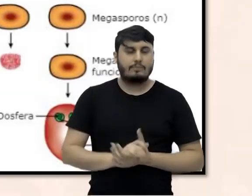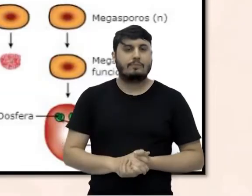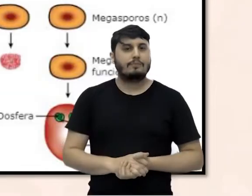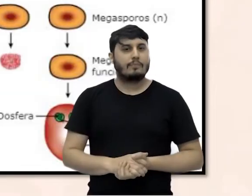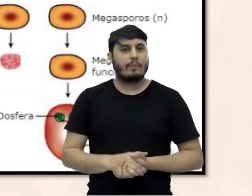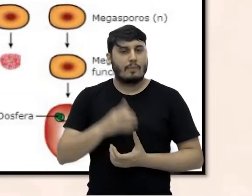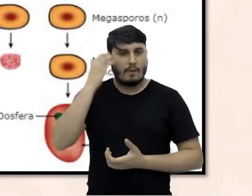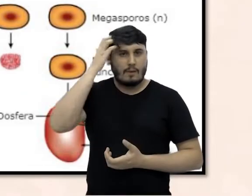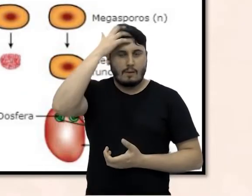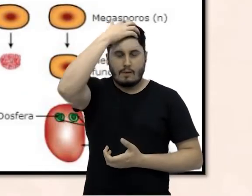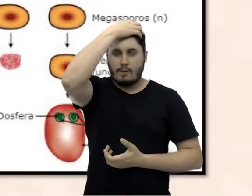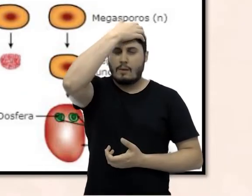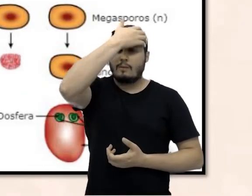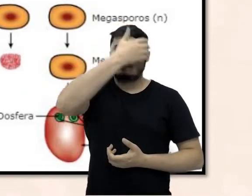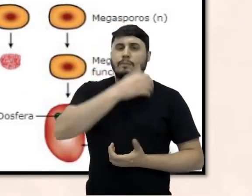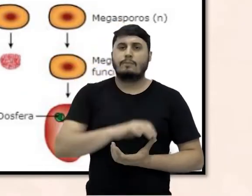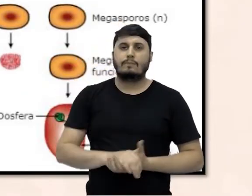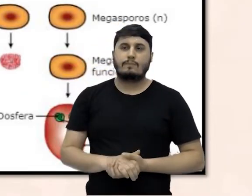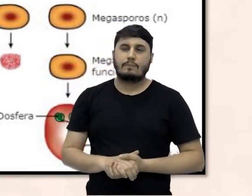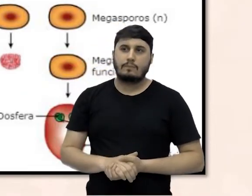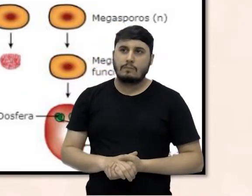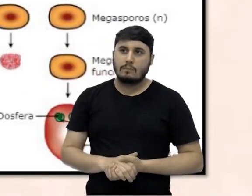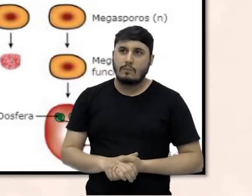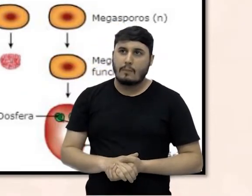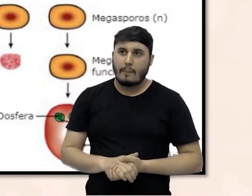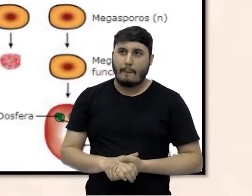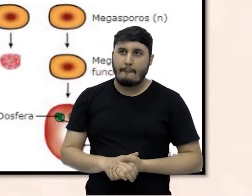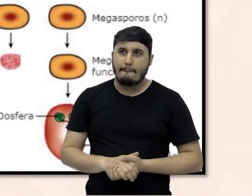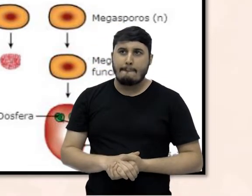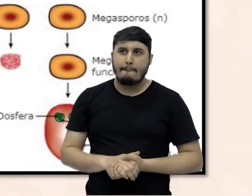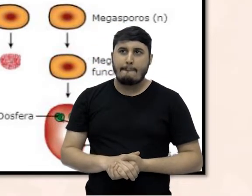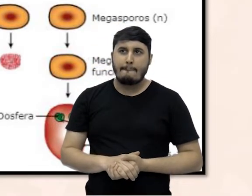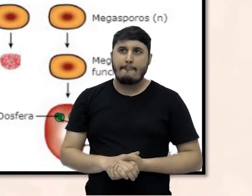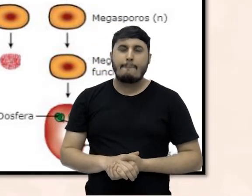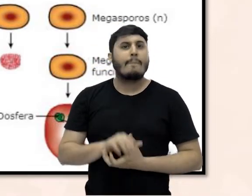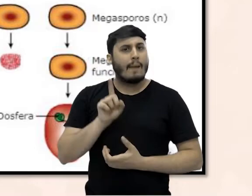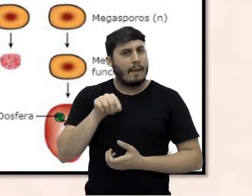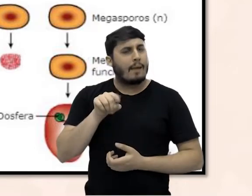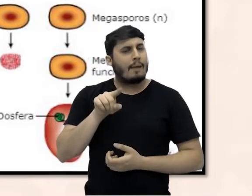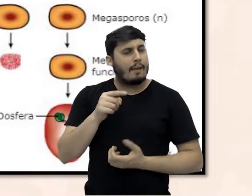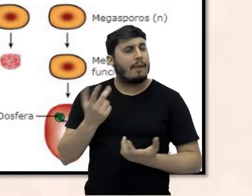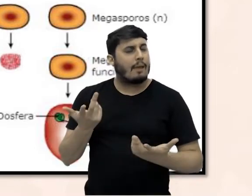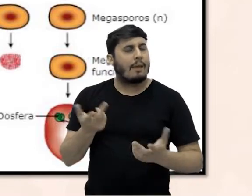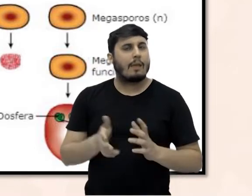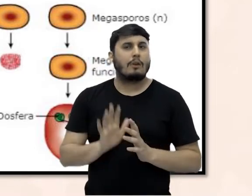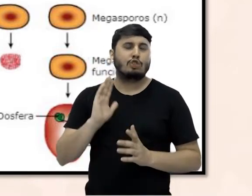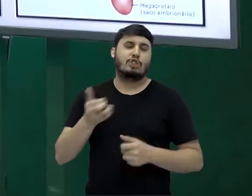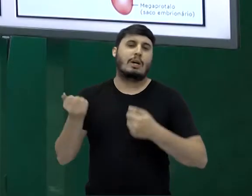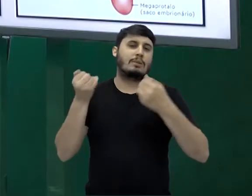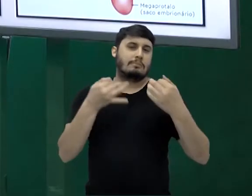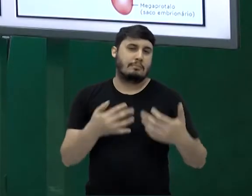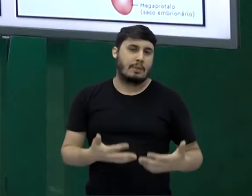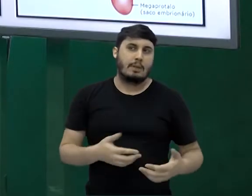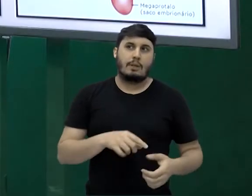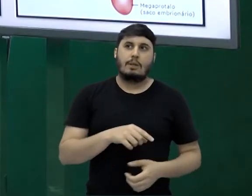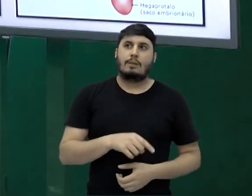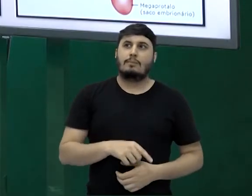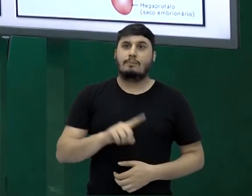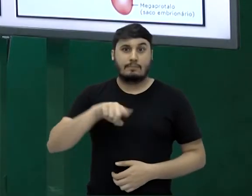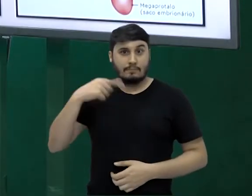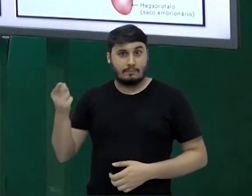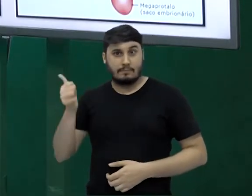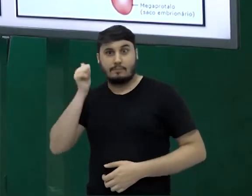nova gimnosperma. Beleza? Deixa eu falei para vocês. Aqui, ó, eu te disse. Cadê? É, exatamente aqui,